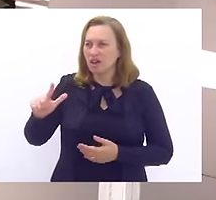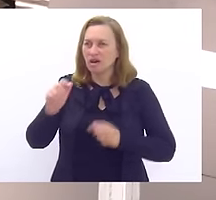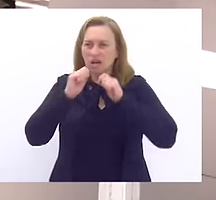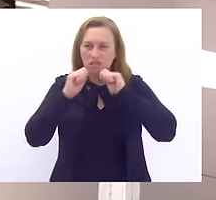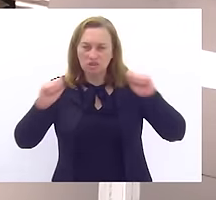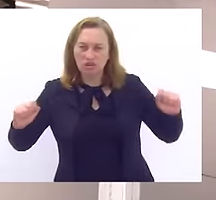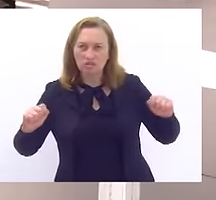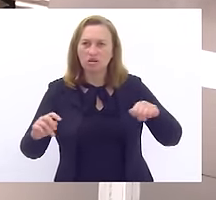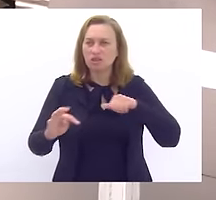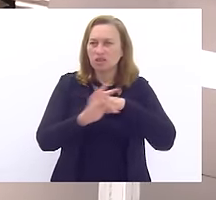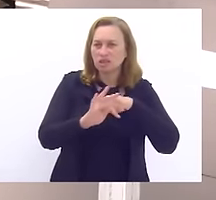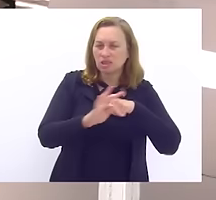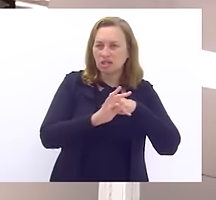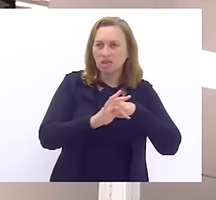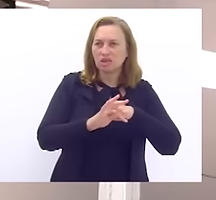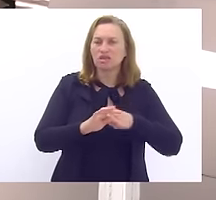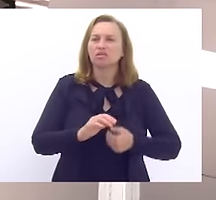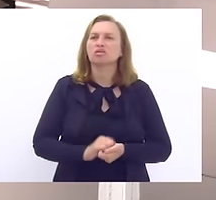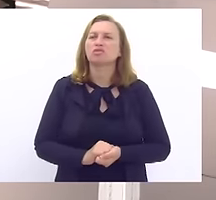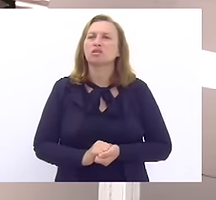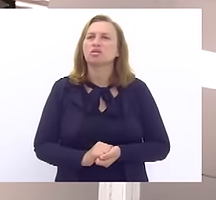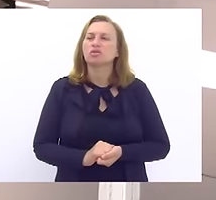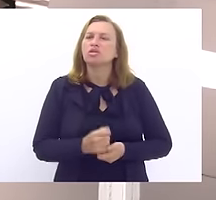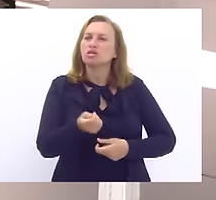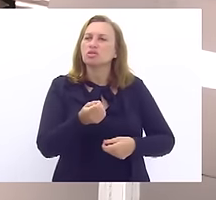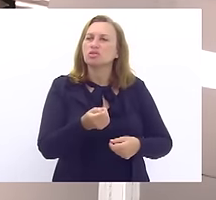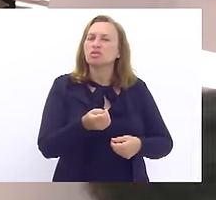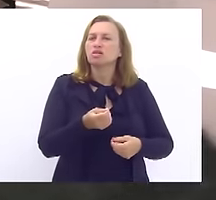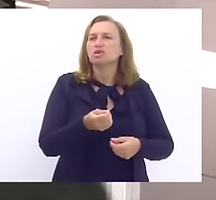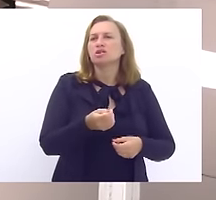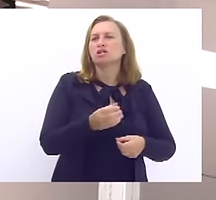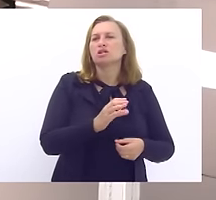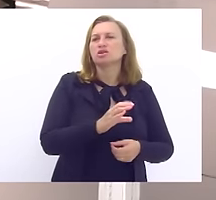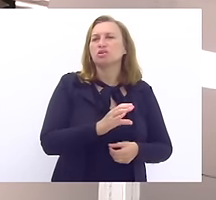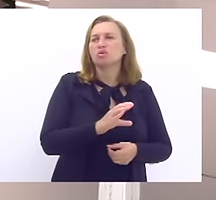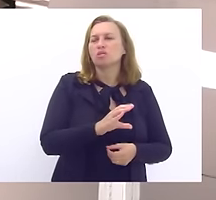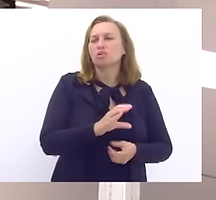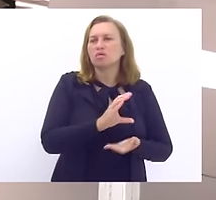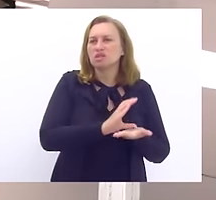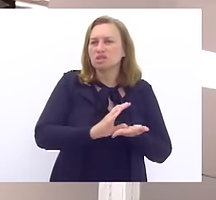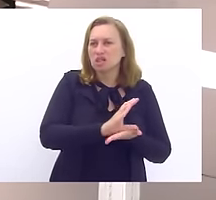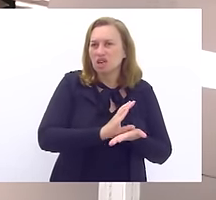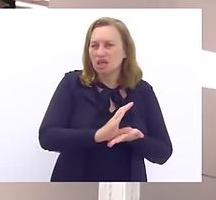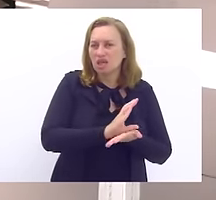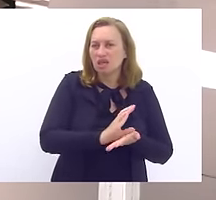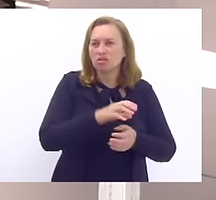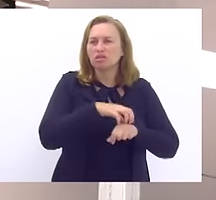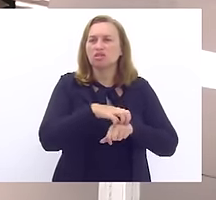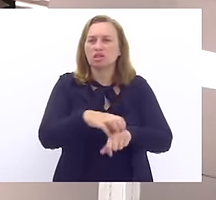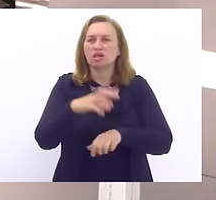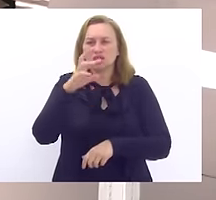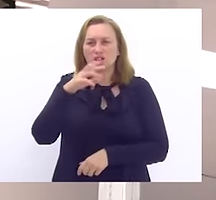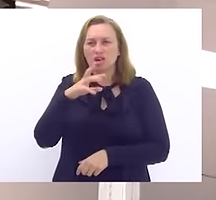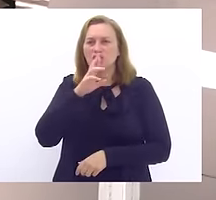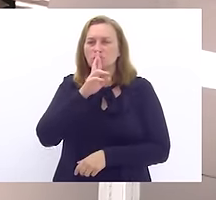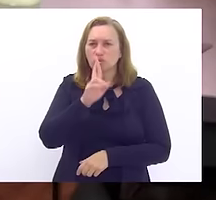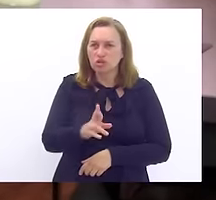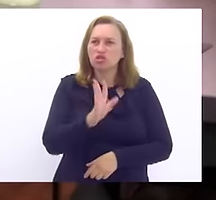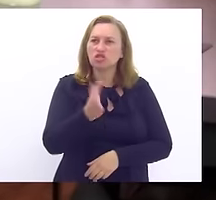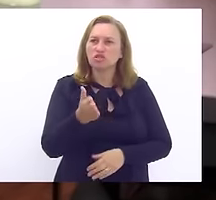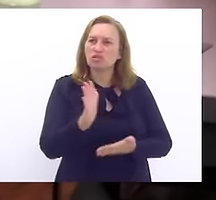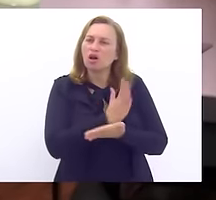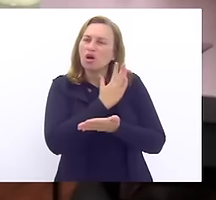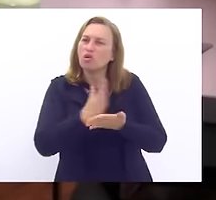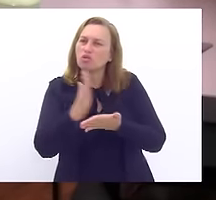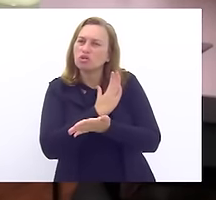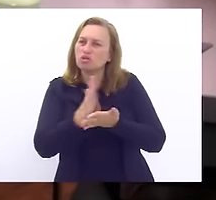diretoria técnico operacional conselheiras de transporte do Estado membro do Conselho respondendo ao Senhor Marcelo dizendo que já estivemos algumas